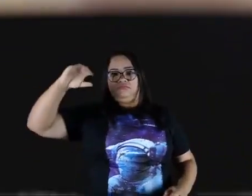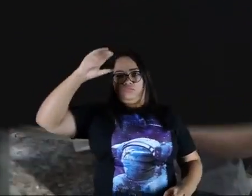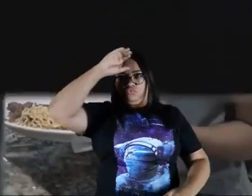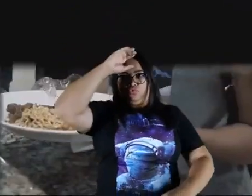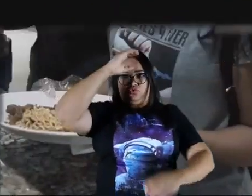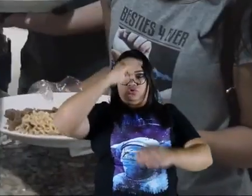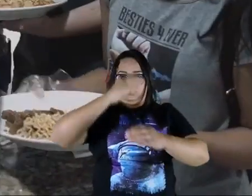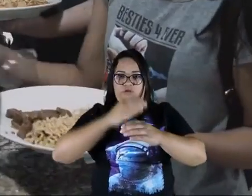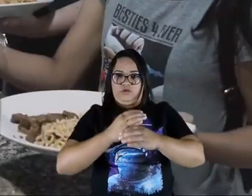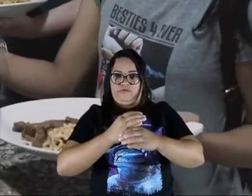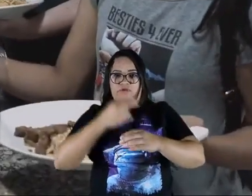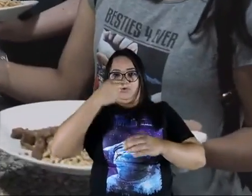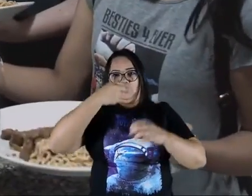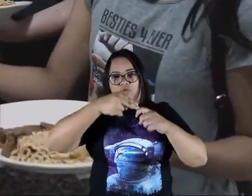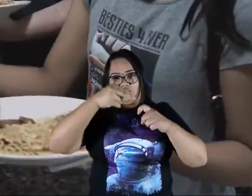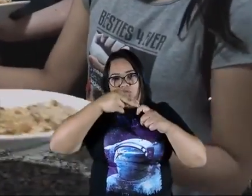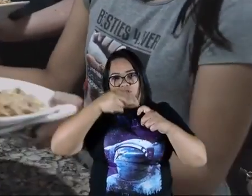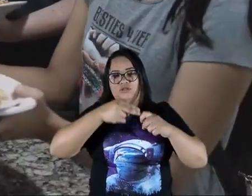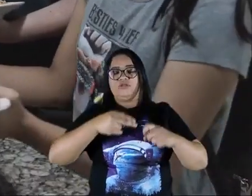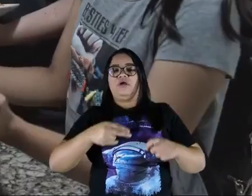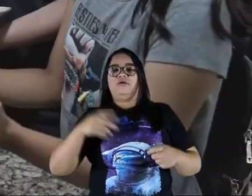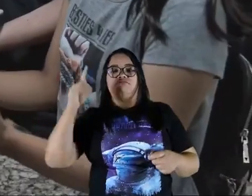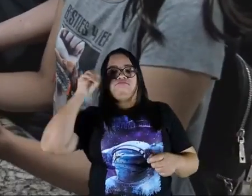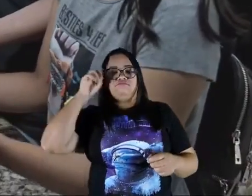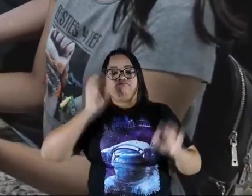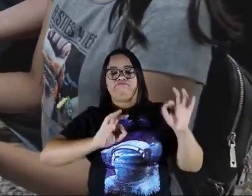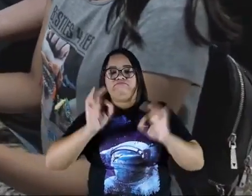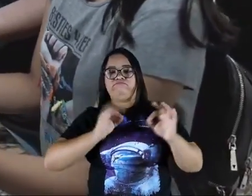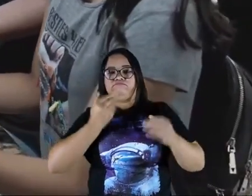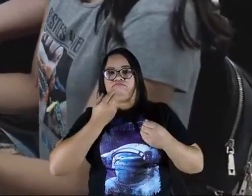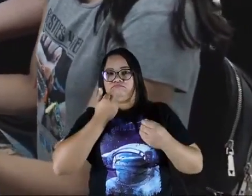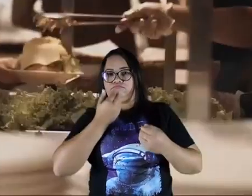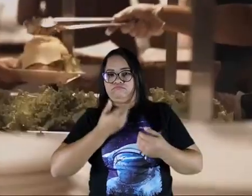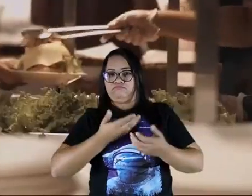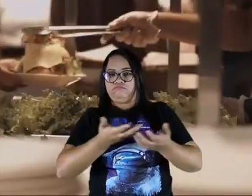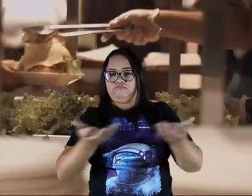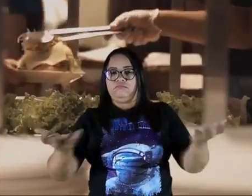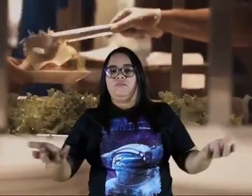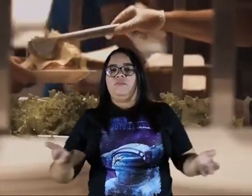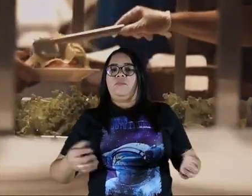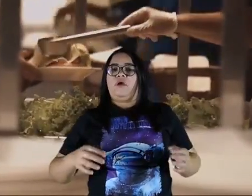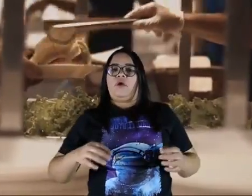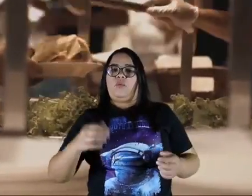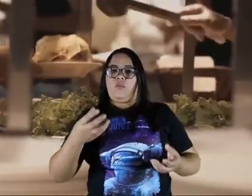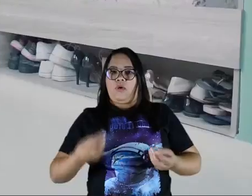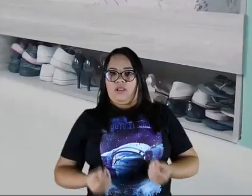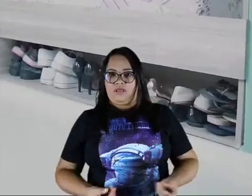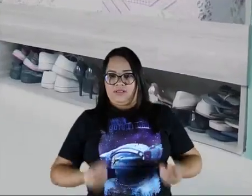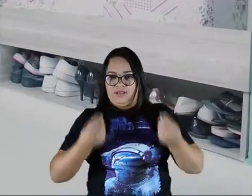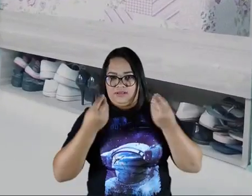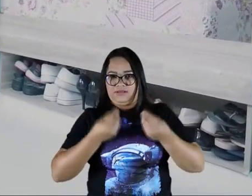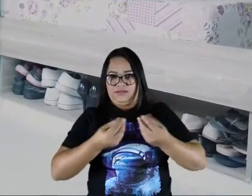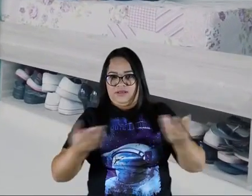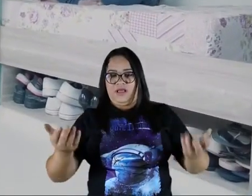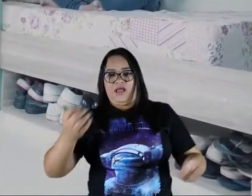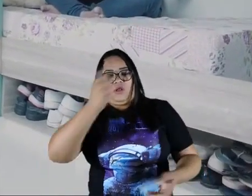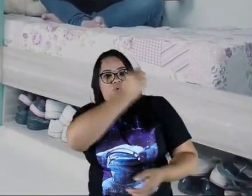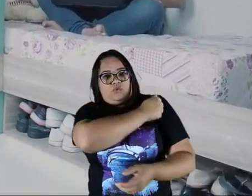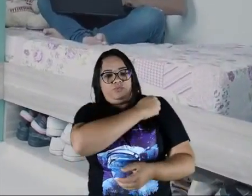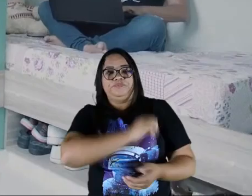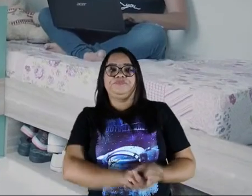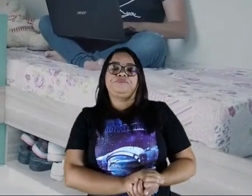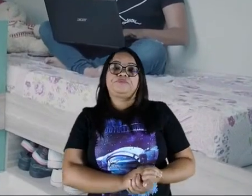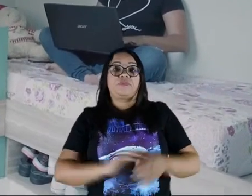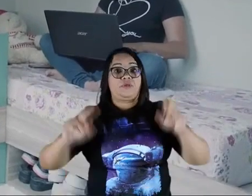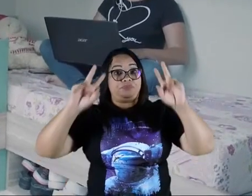formação internacional que acompanha diariamente a dieta dos alunos e a qualidade dos alimentos oferecidos. Falando em